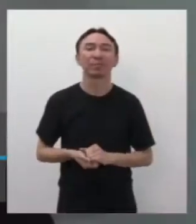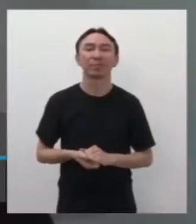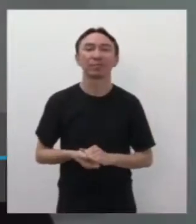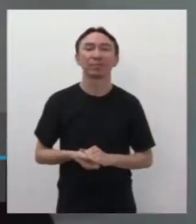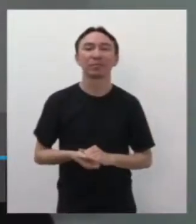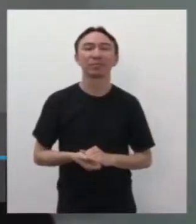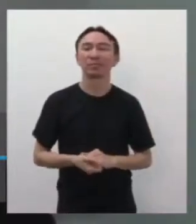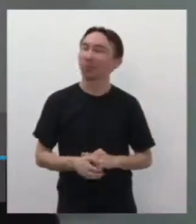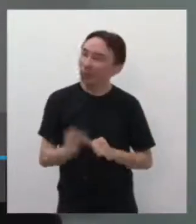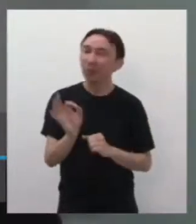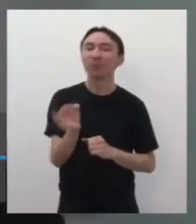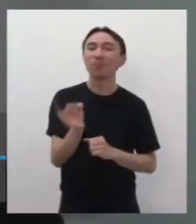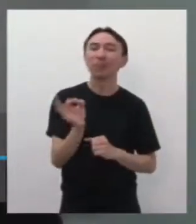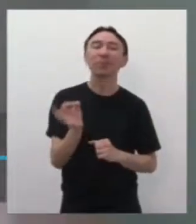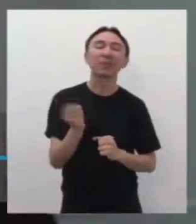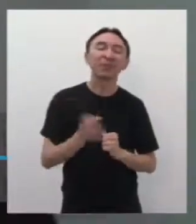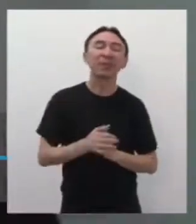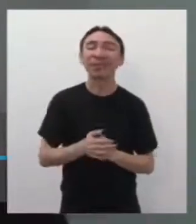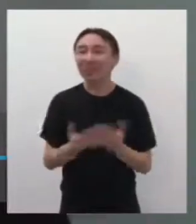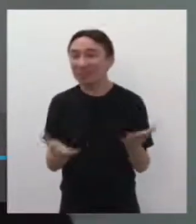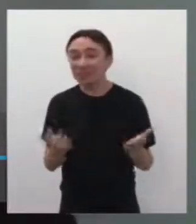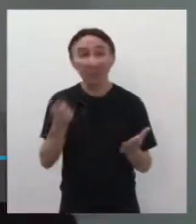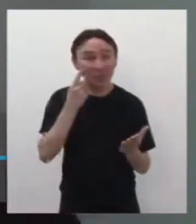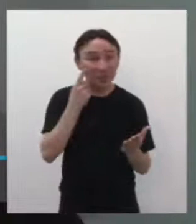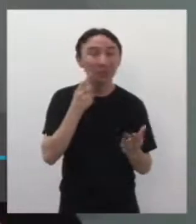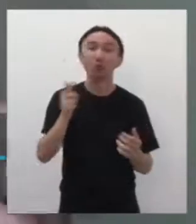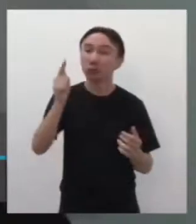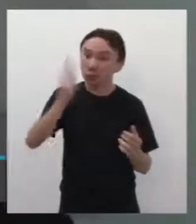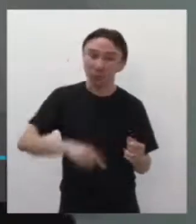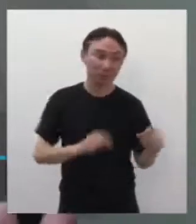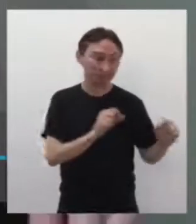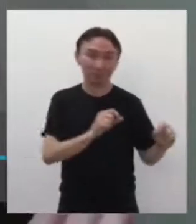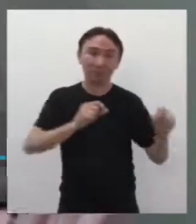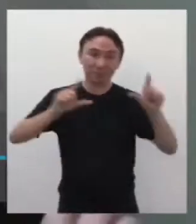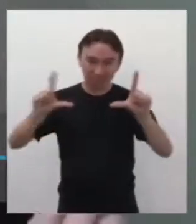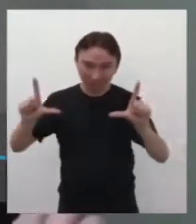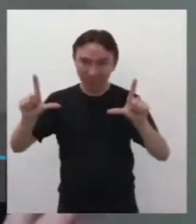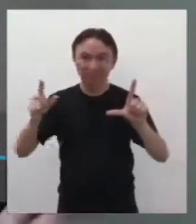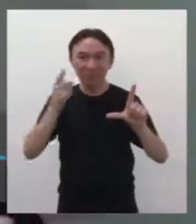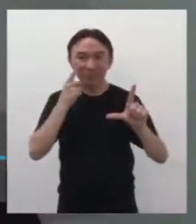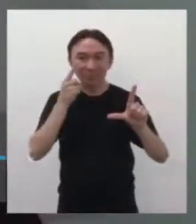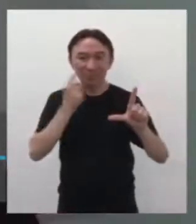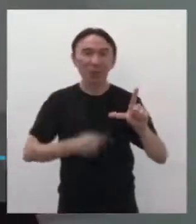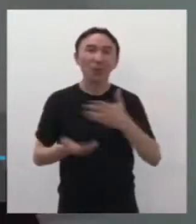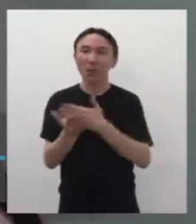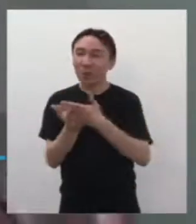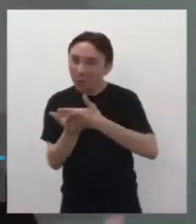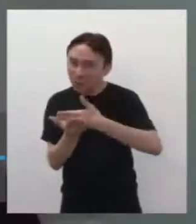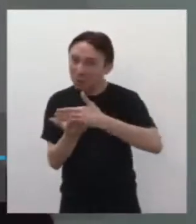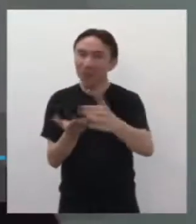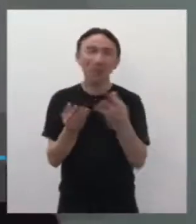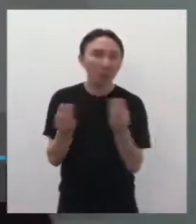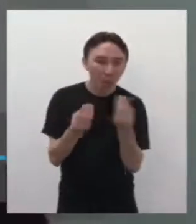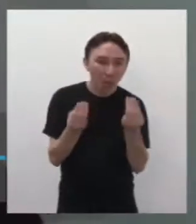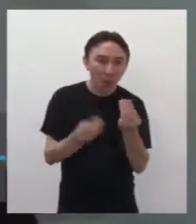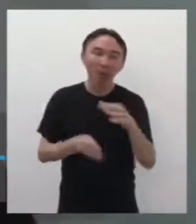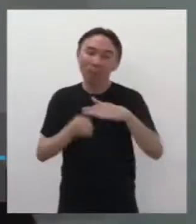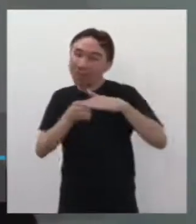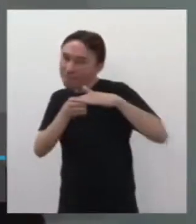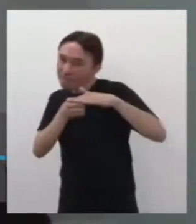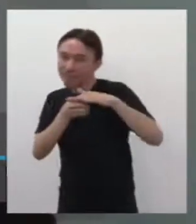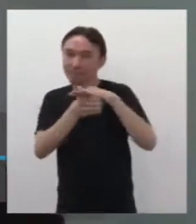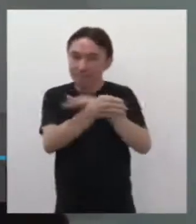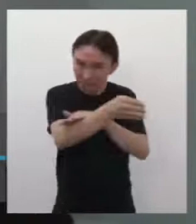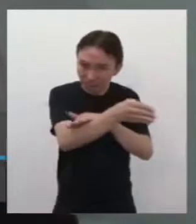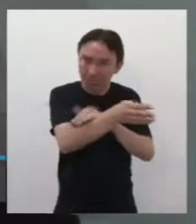Maravilha. Eu vou compartilhar aqui minha tela de novo com vocês para mostrar. Vou começar pelo como a gente entra, né? Como a gente acessa, e depois eu vou mostrar um